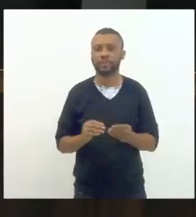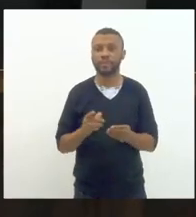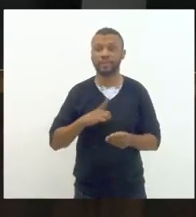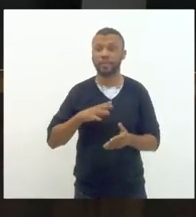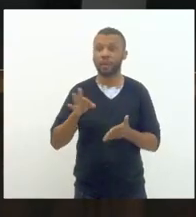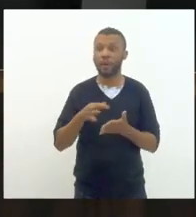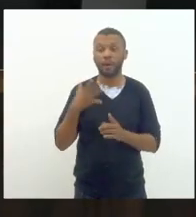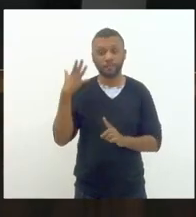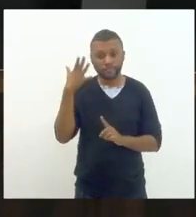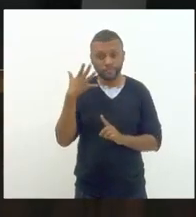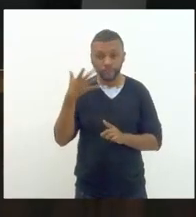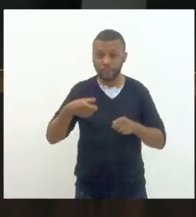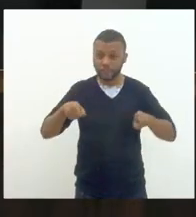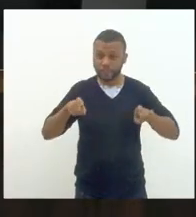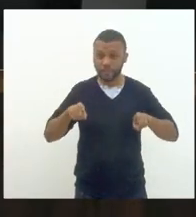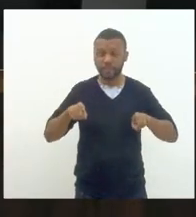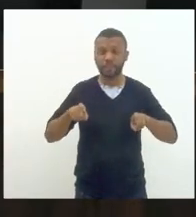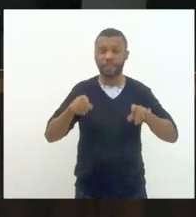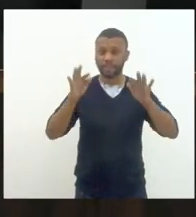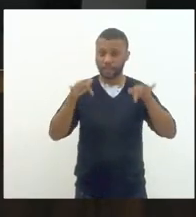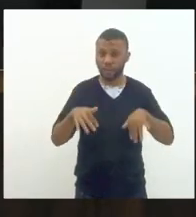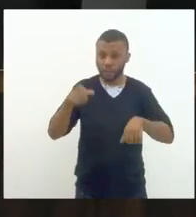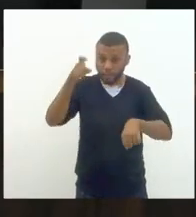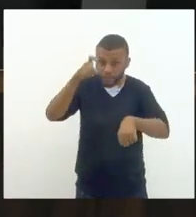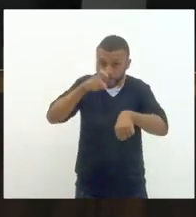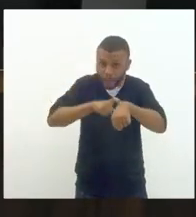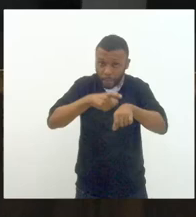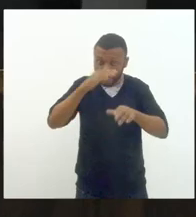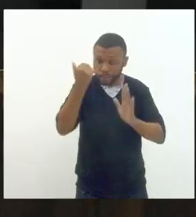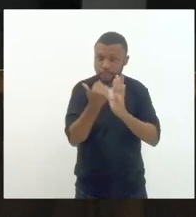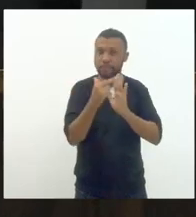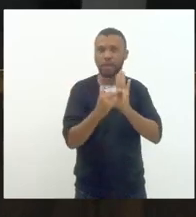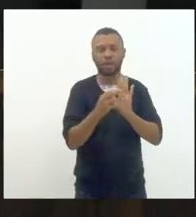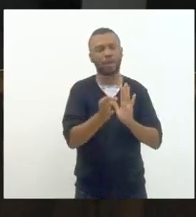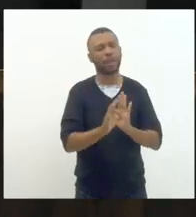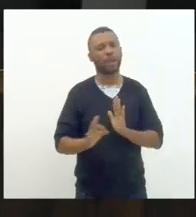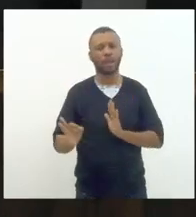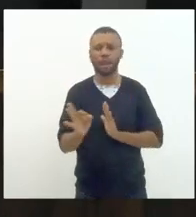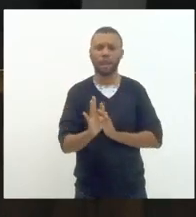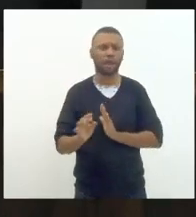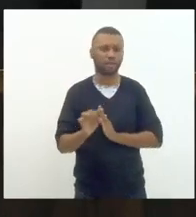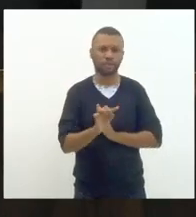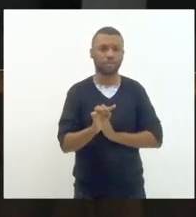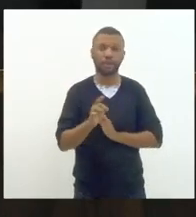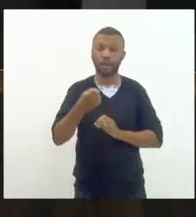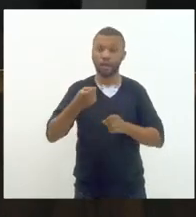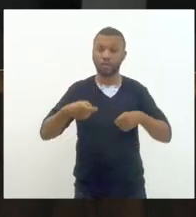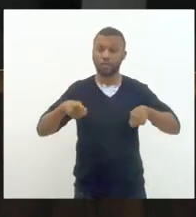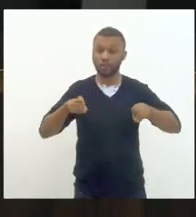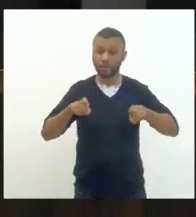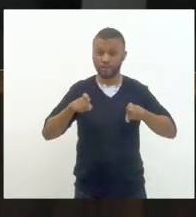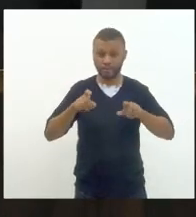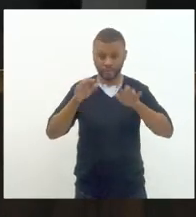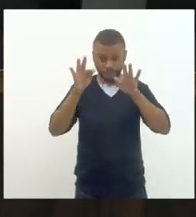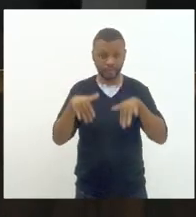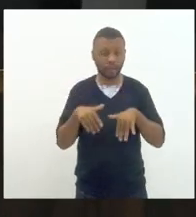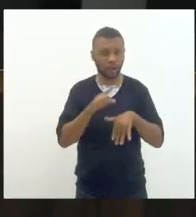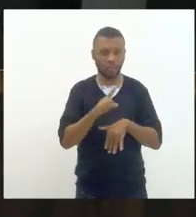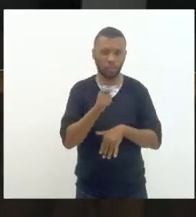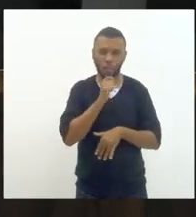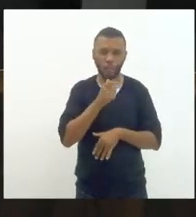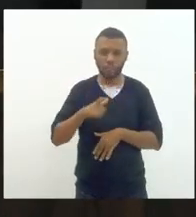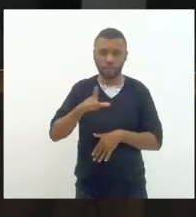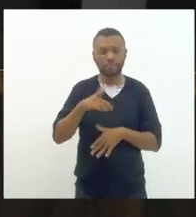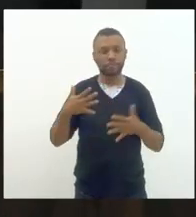oradores inscritos para o expediente final, não há mais tempo regimental para o expediente final. Portanto, com